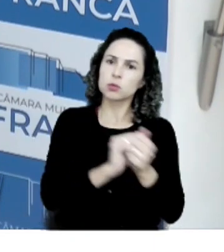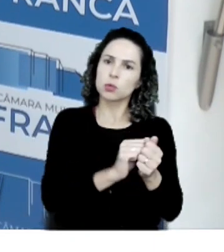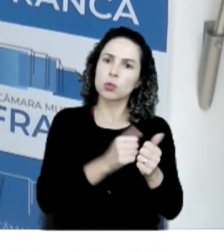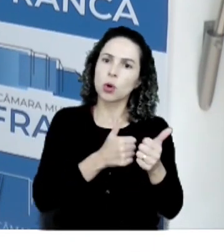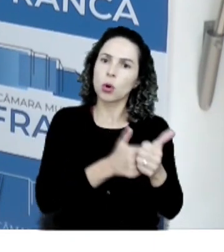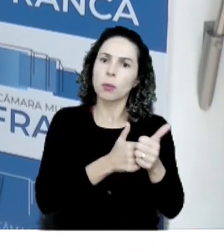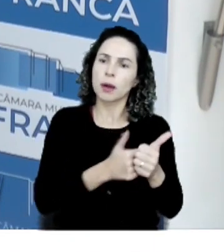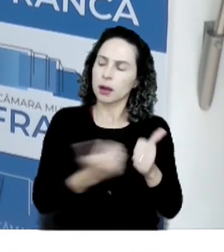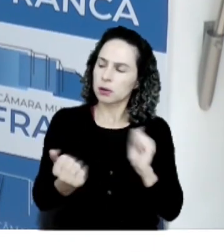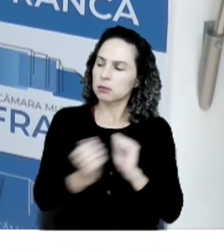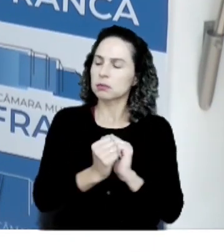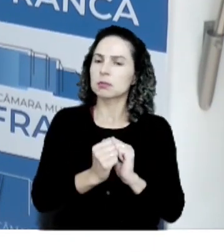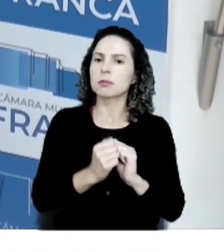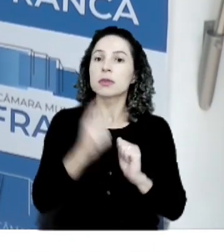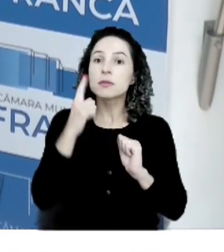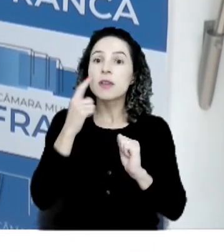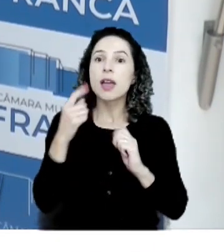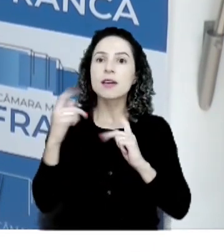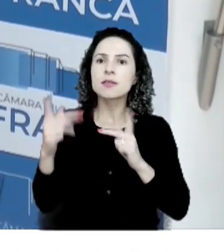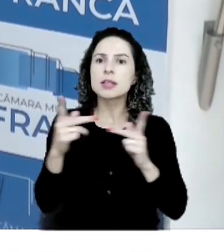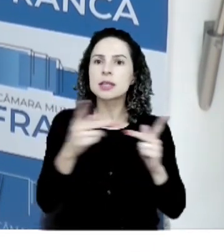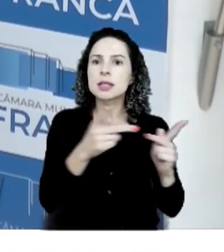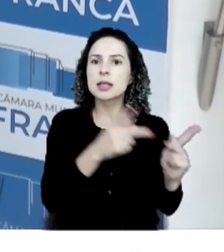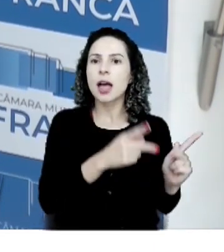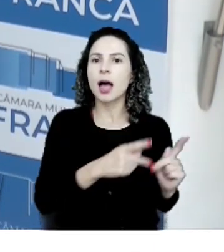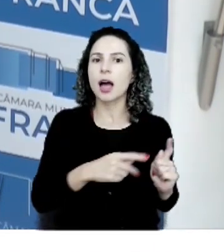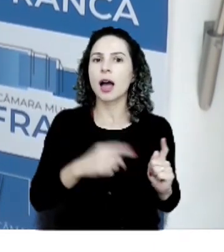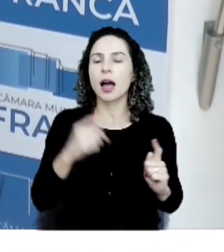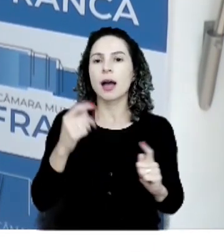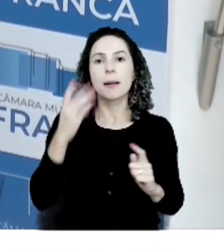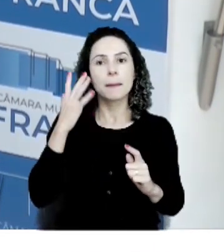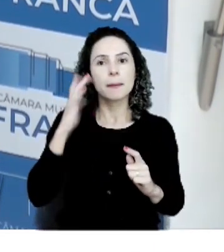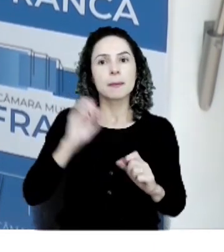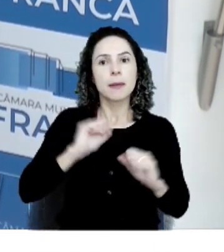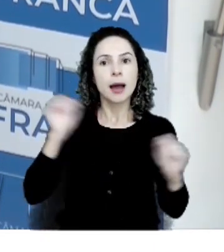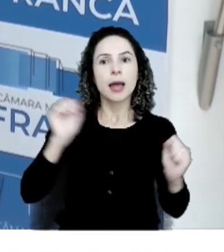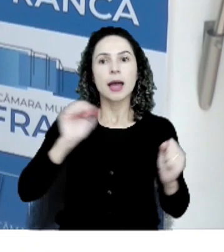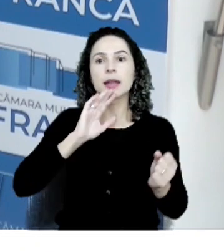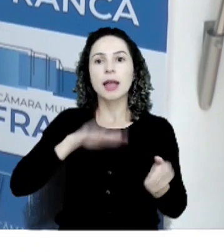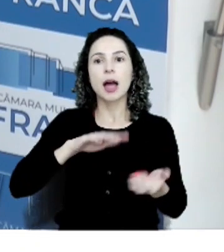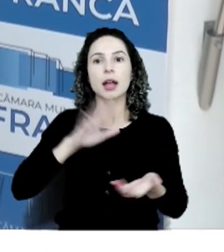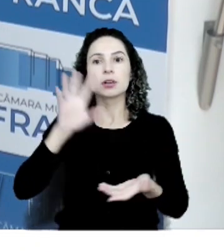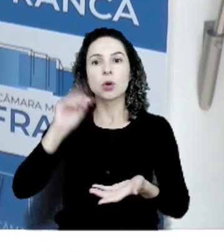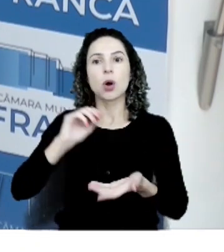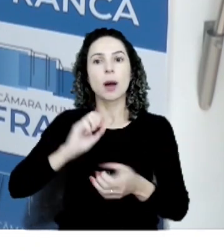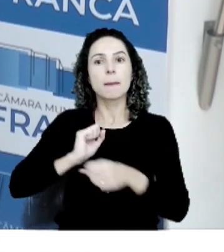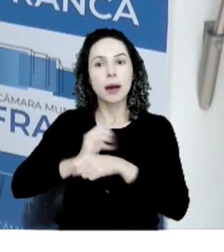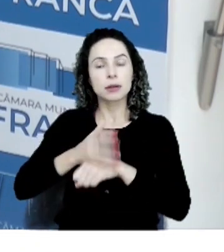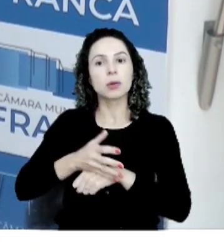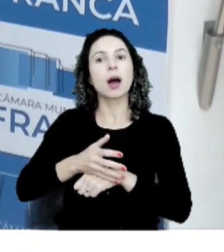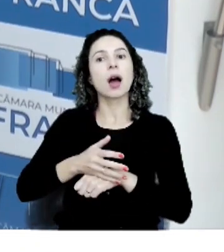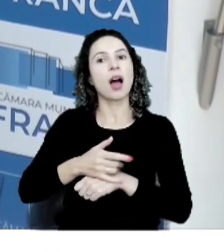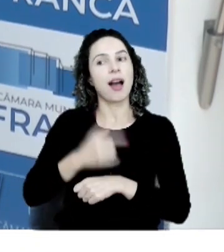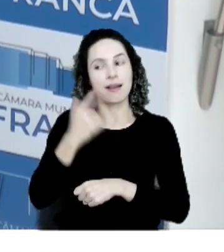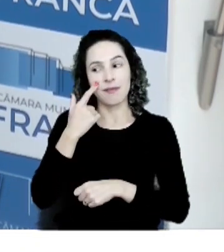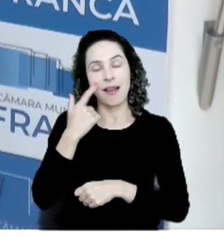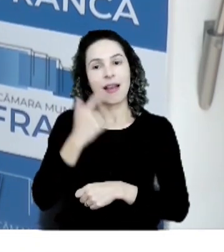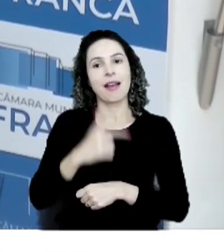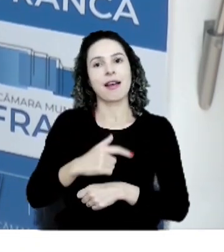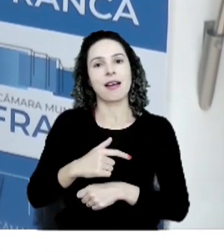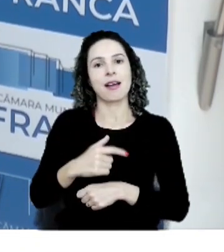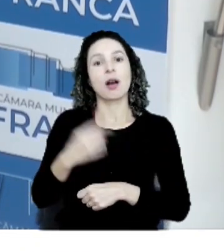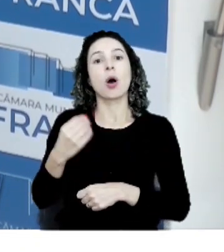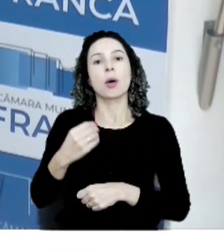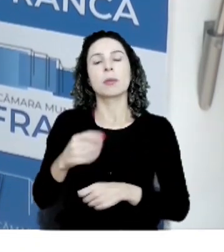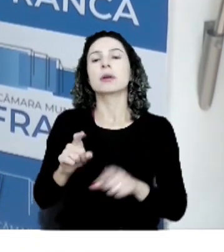ritmo de visitar as unidades, manhã, tarde, noite, madrugada, aí eles vão ver. E eu